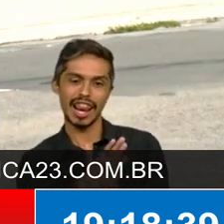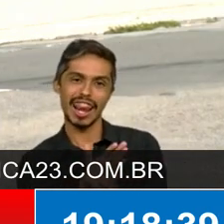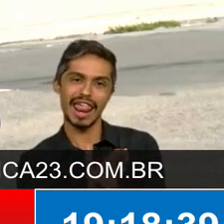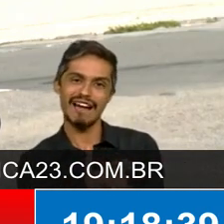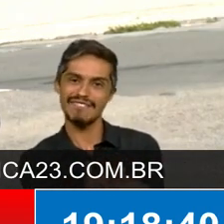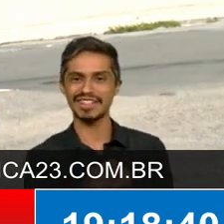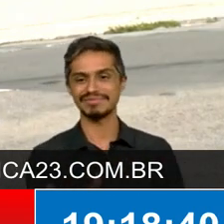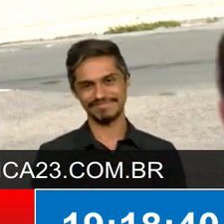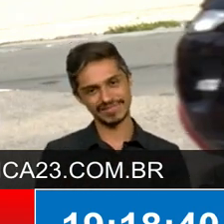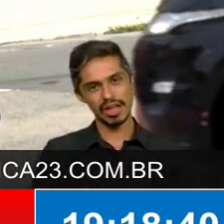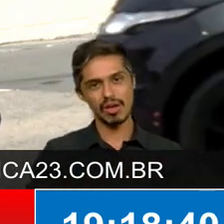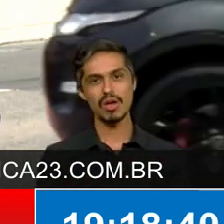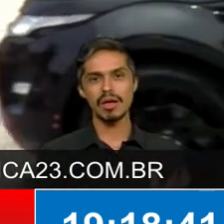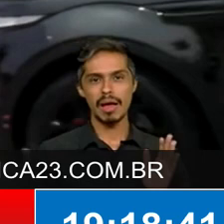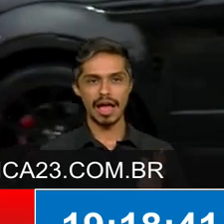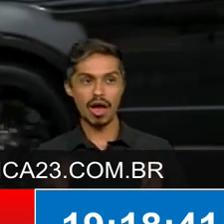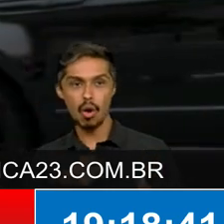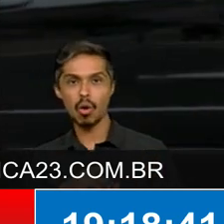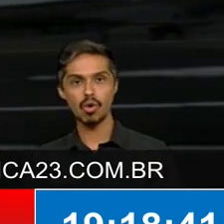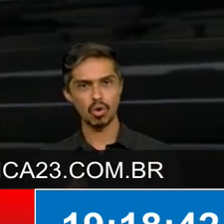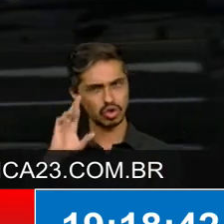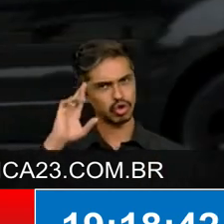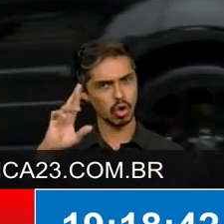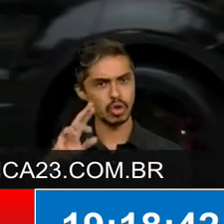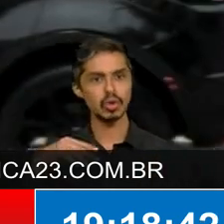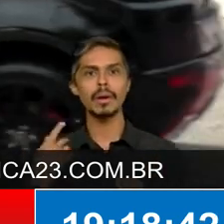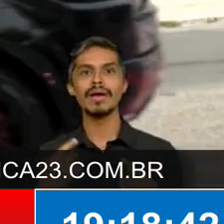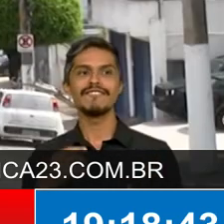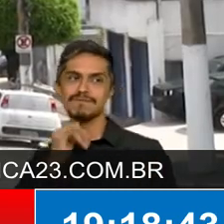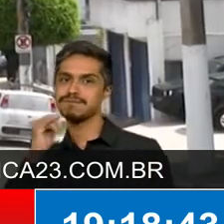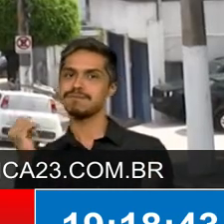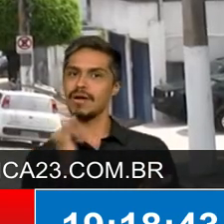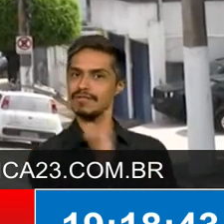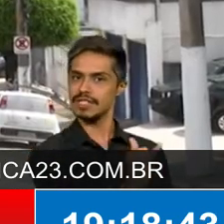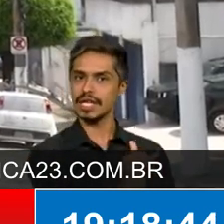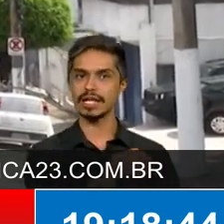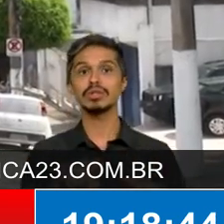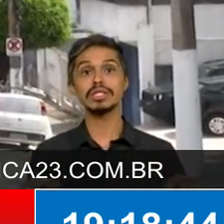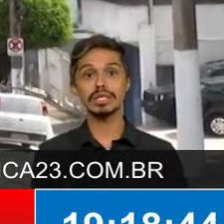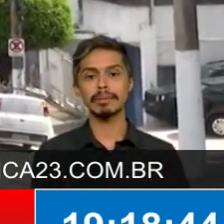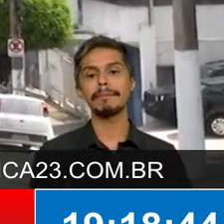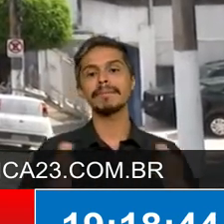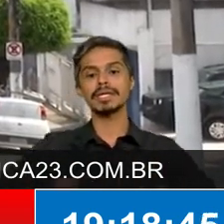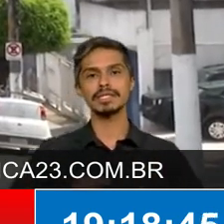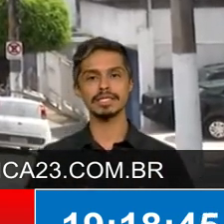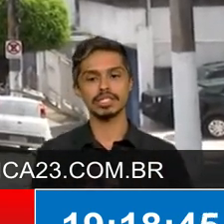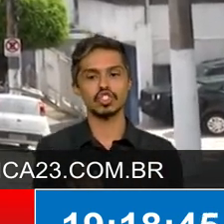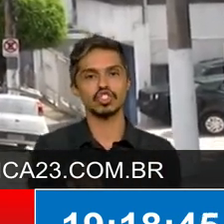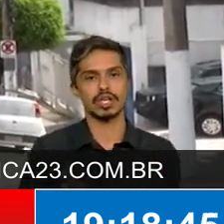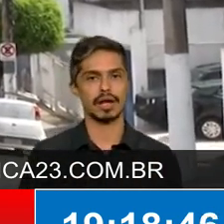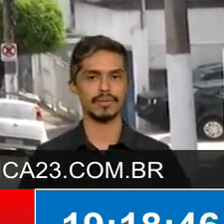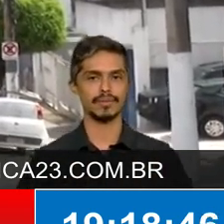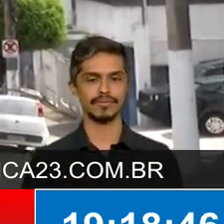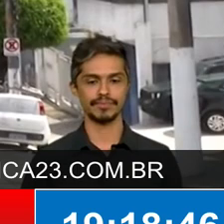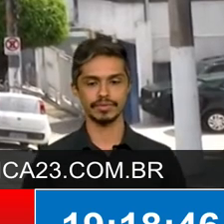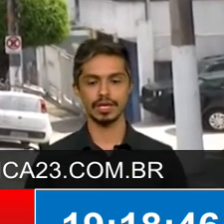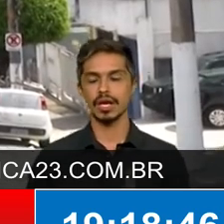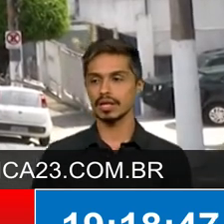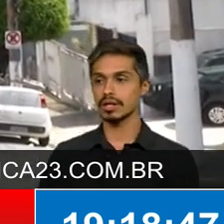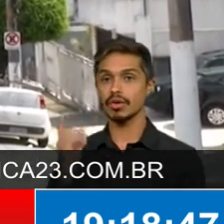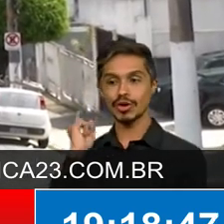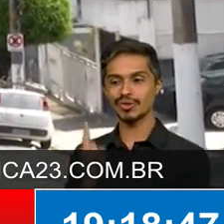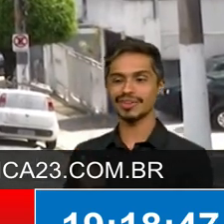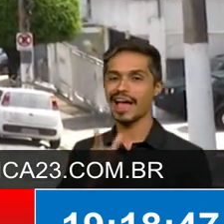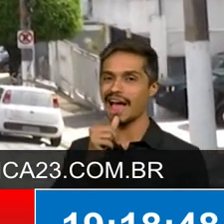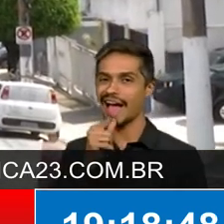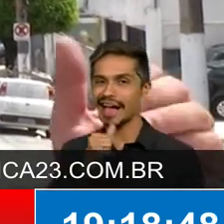agora foi notificado e precisa eliminar todos os focos. A gente encontrou água parada, né? Tanto no